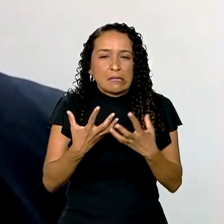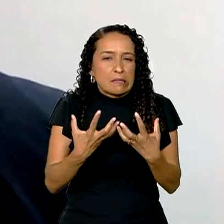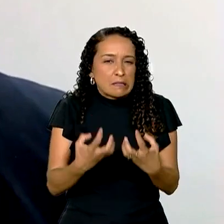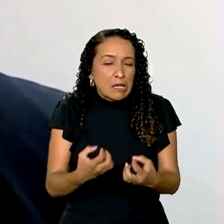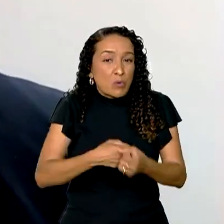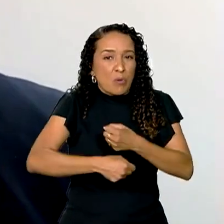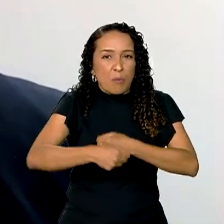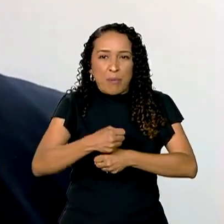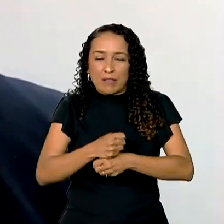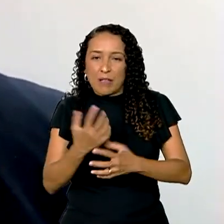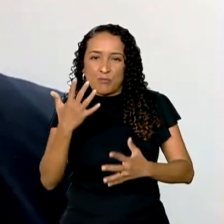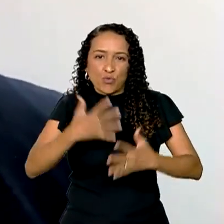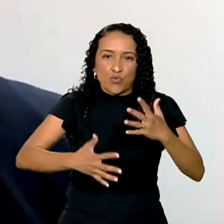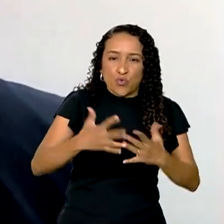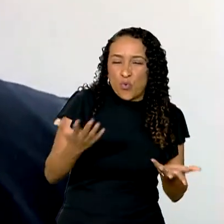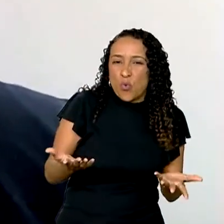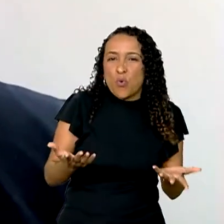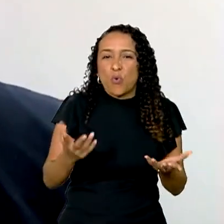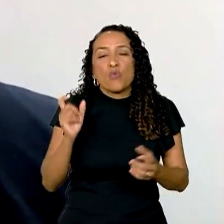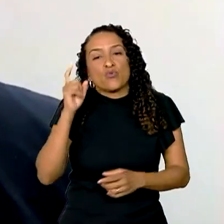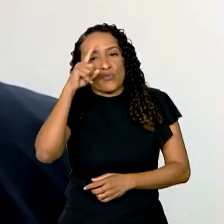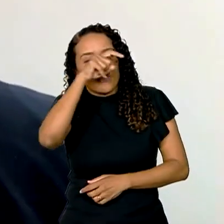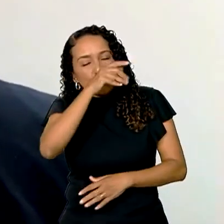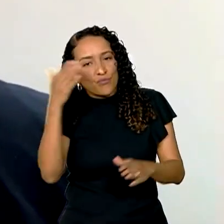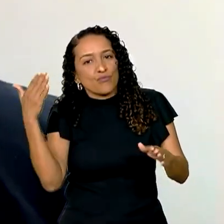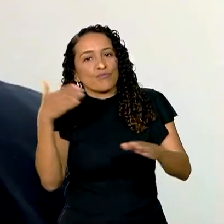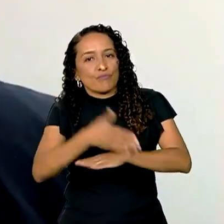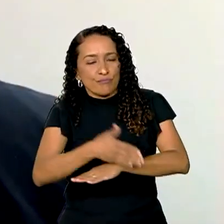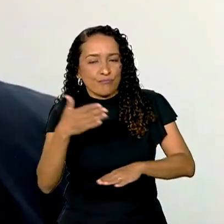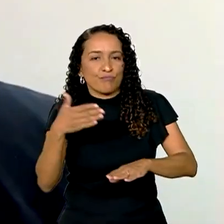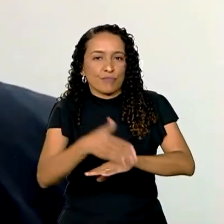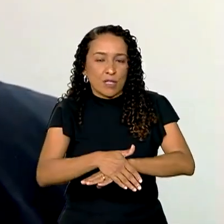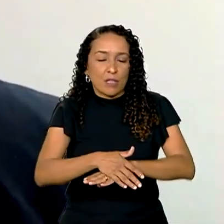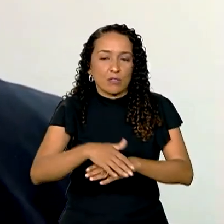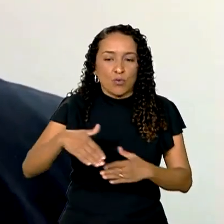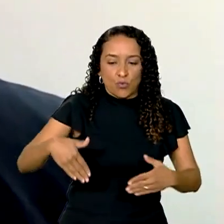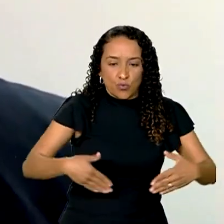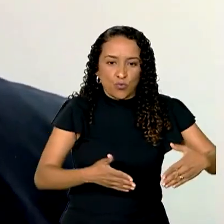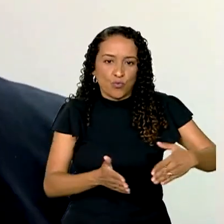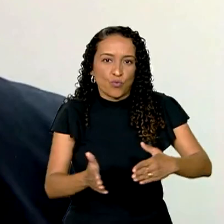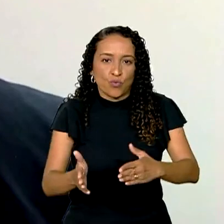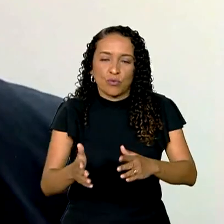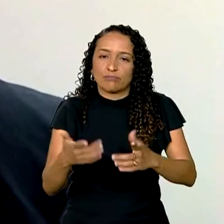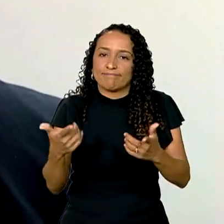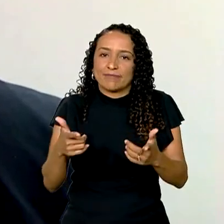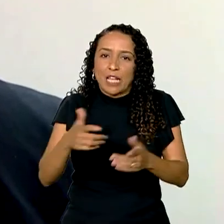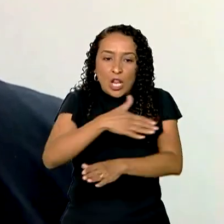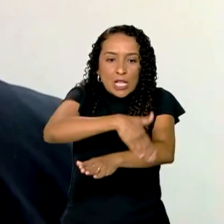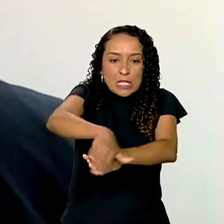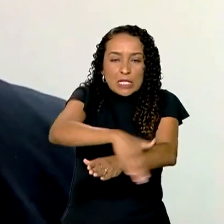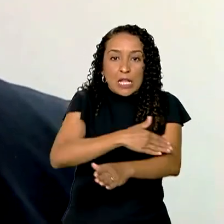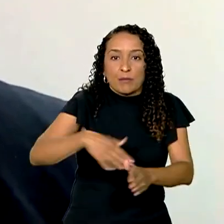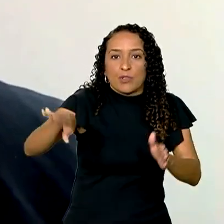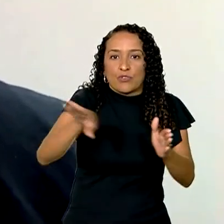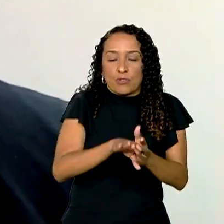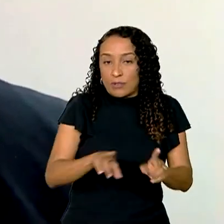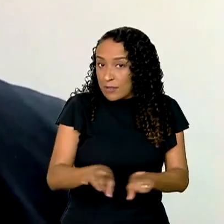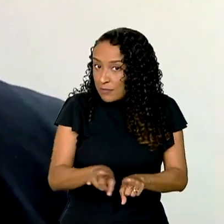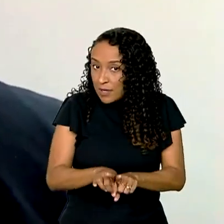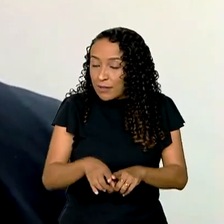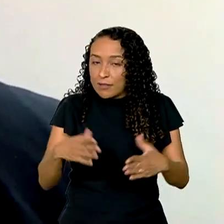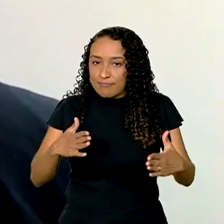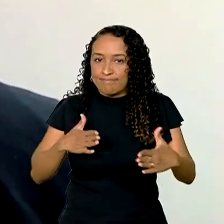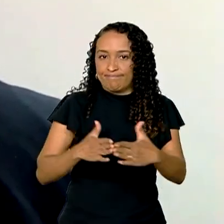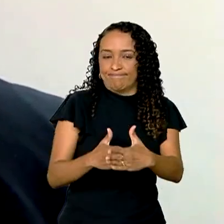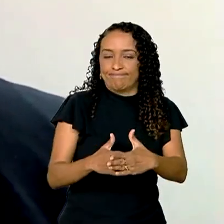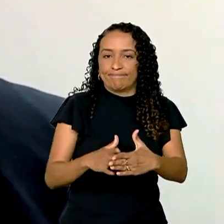passado, então o acesso é muito restrito pelo modal fluvial, não tem estrada que chega no território, então um limite